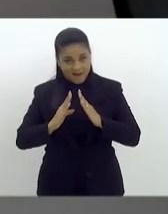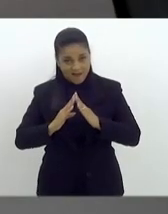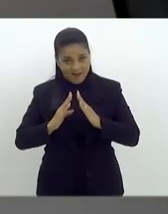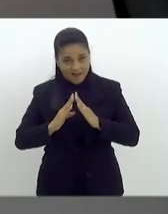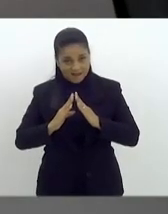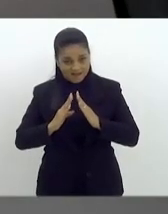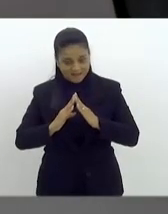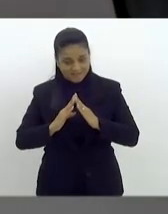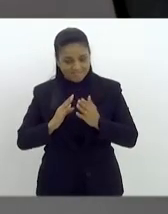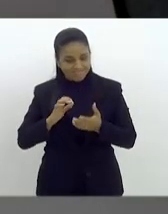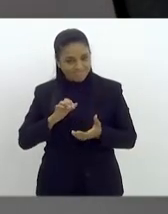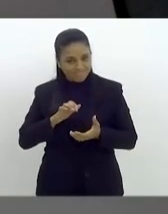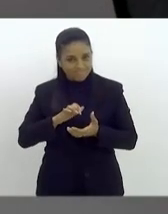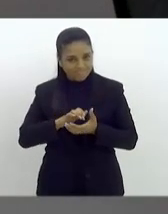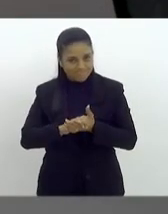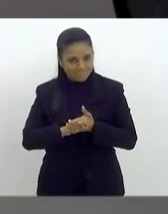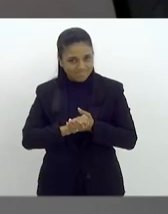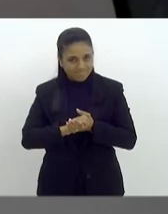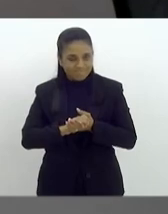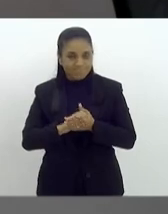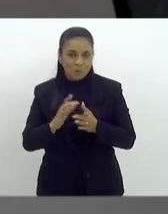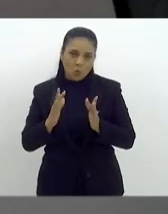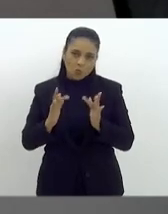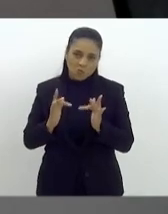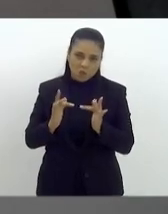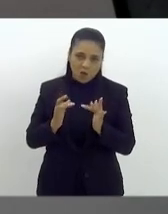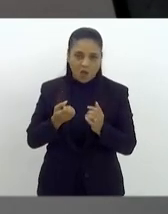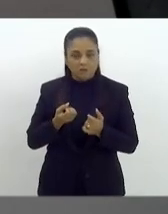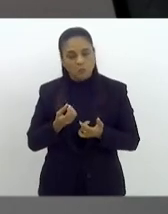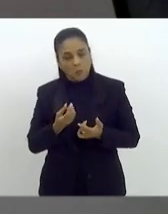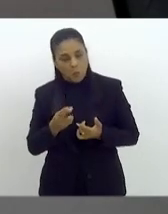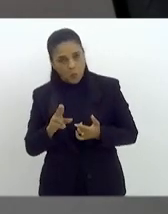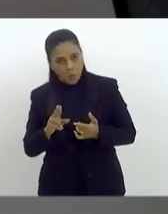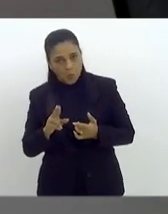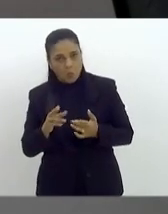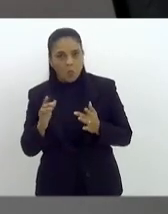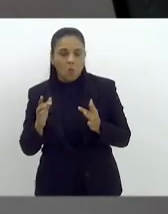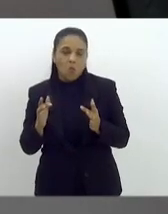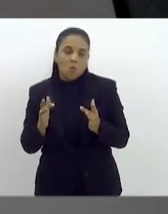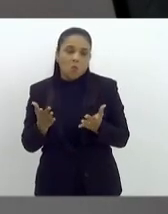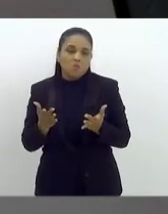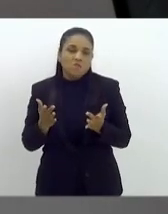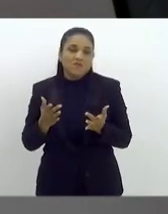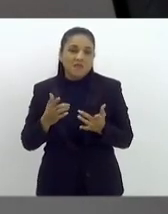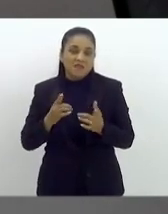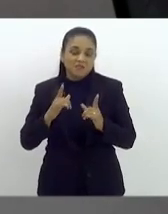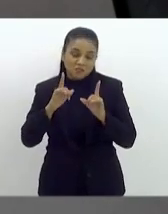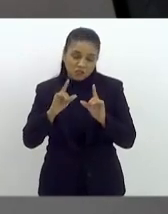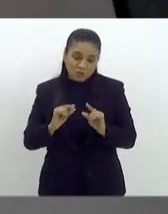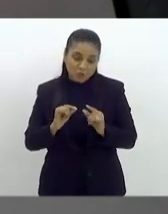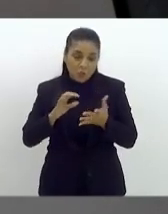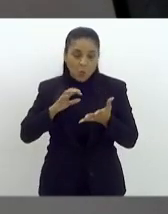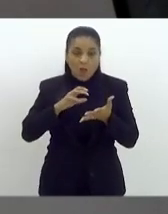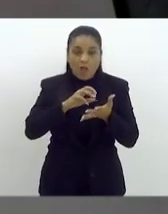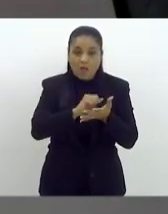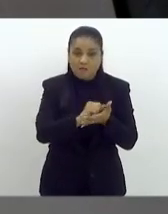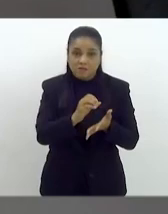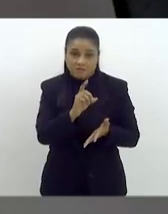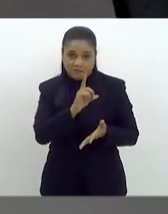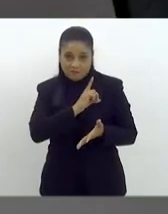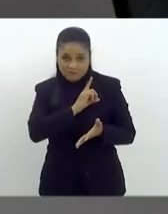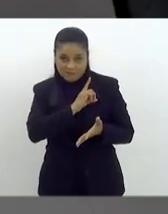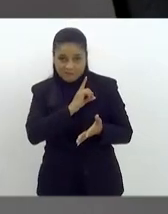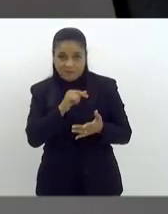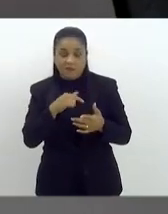próximos aos seus agressores pode ter levado a essa redução e o fato também do medo de se contaminarem pela